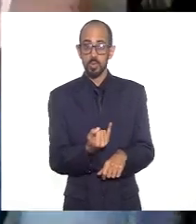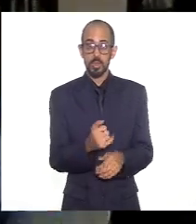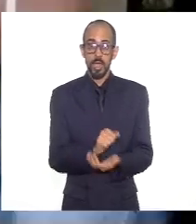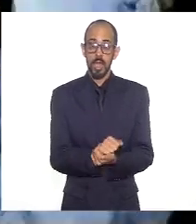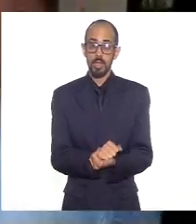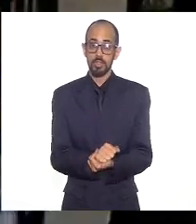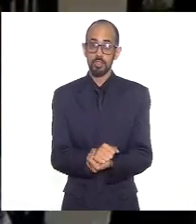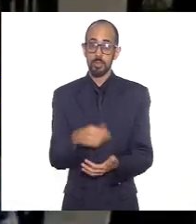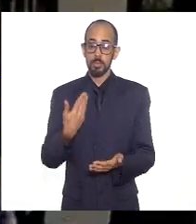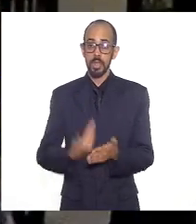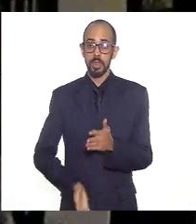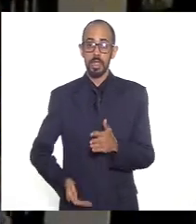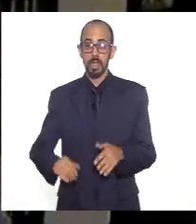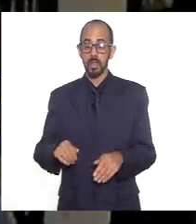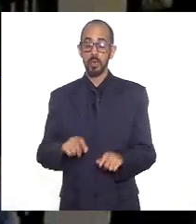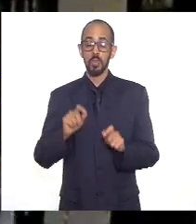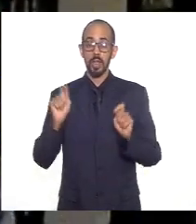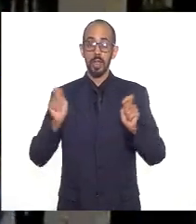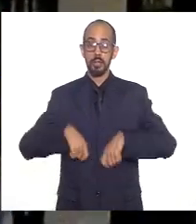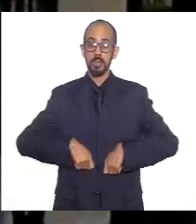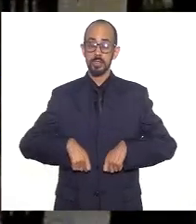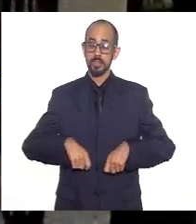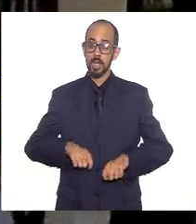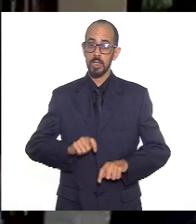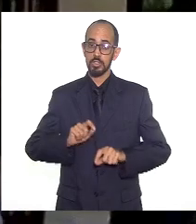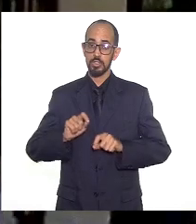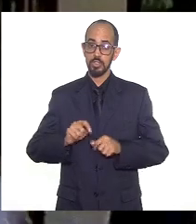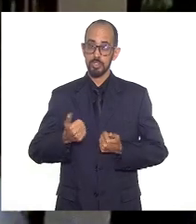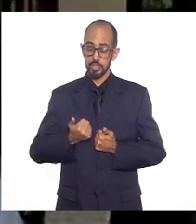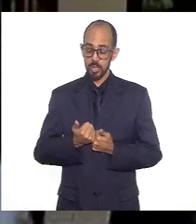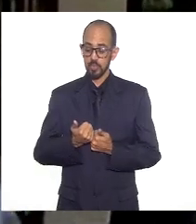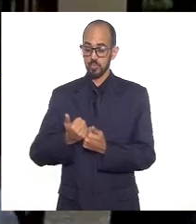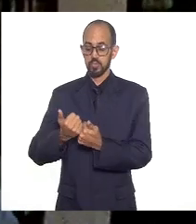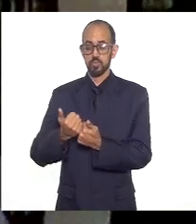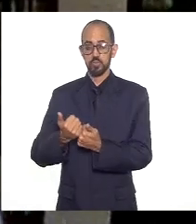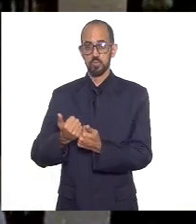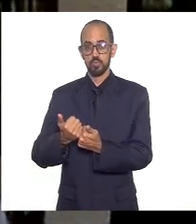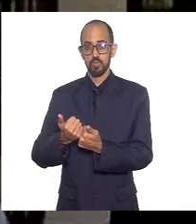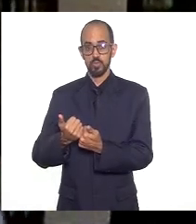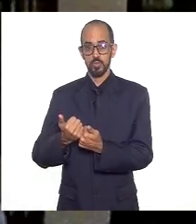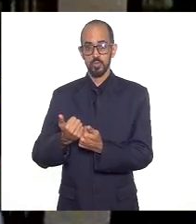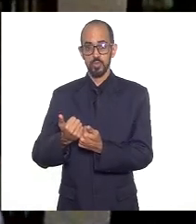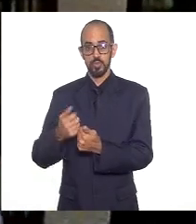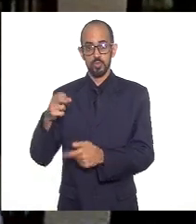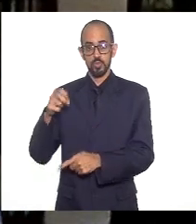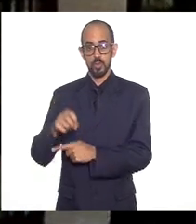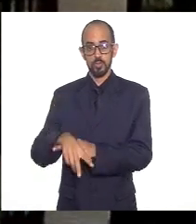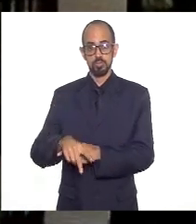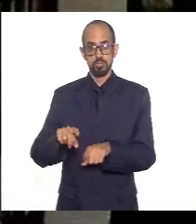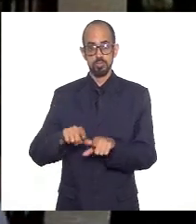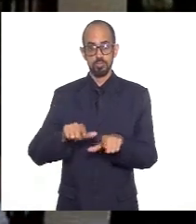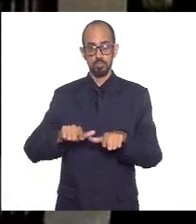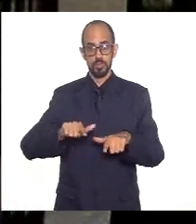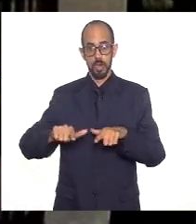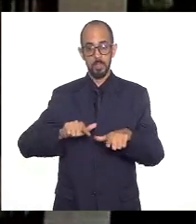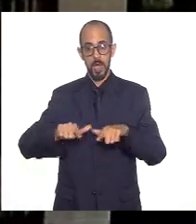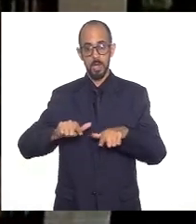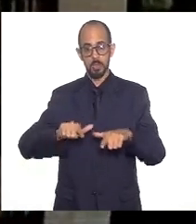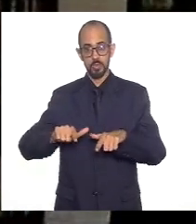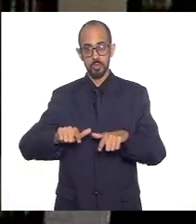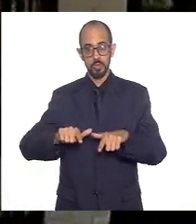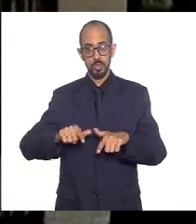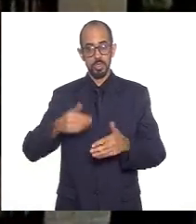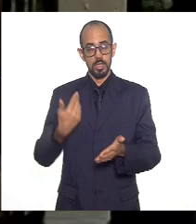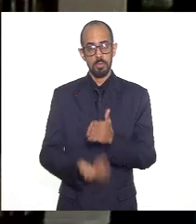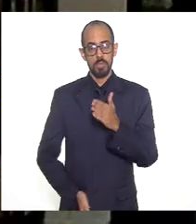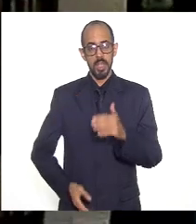perderam a condição de ter subsistência garantida com o emprego e que pegue até o direito